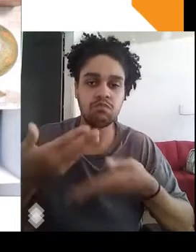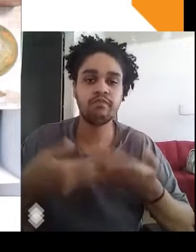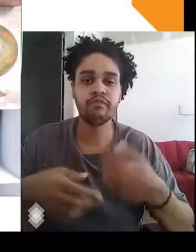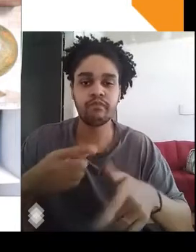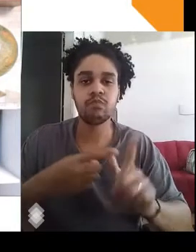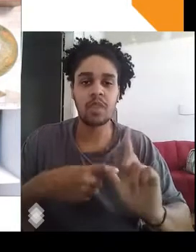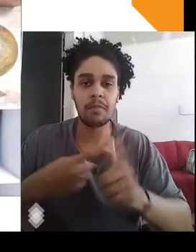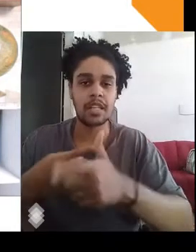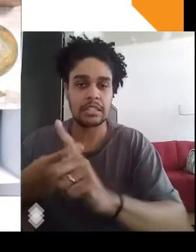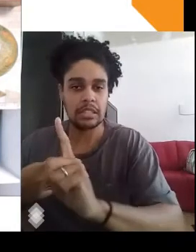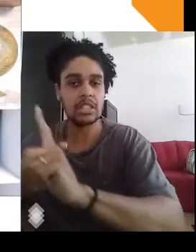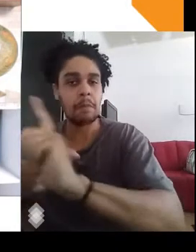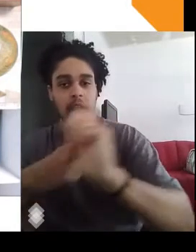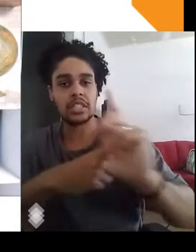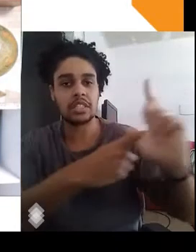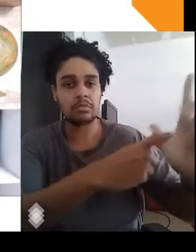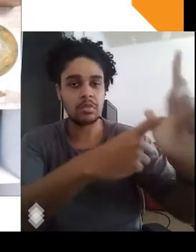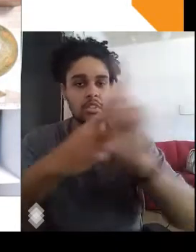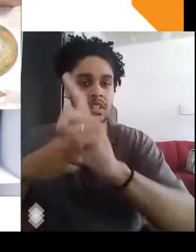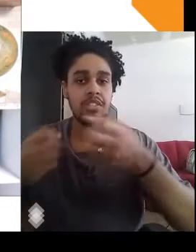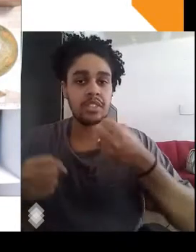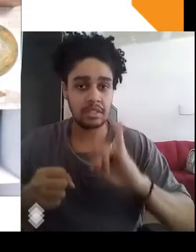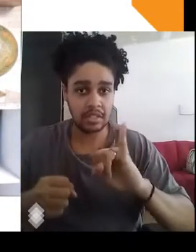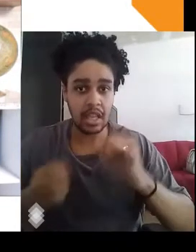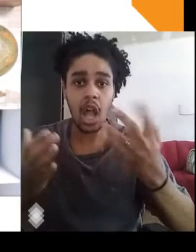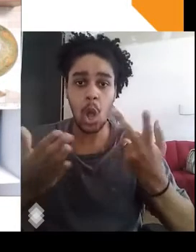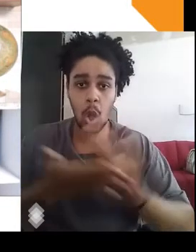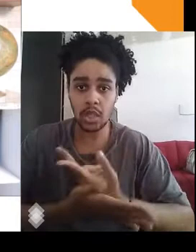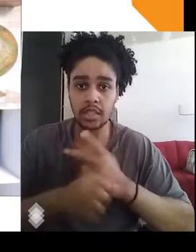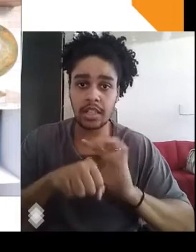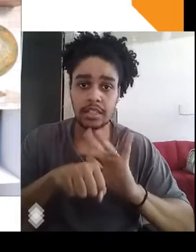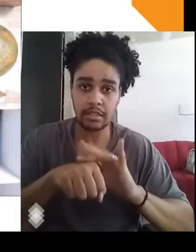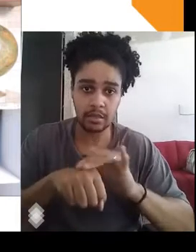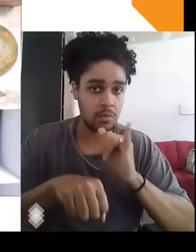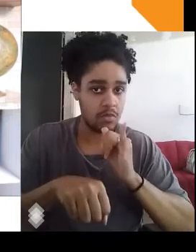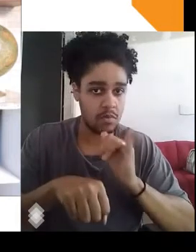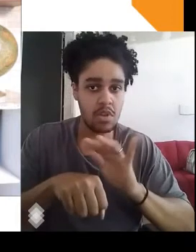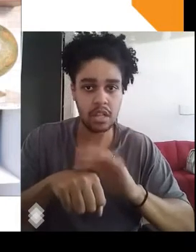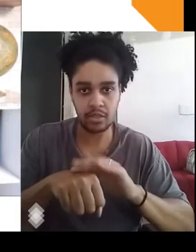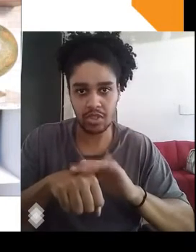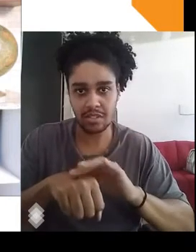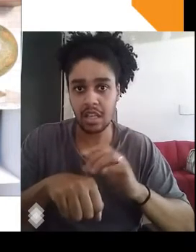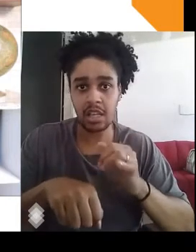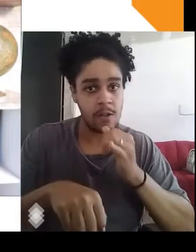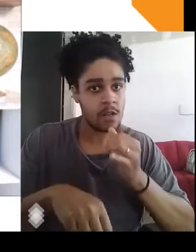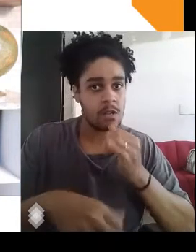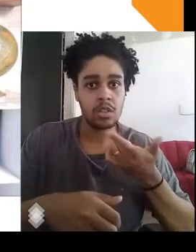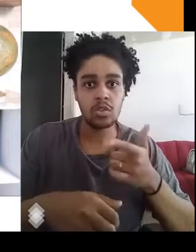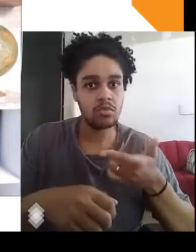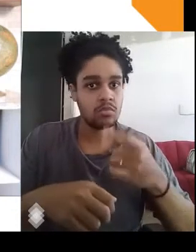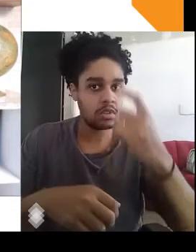extremamente articulado, interdependente, e que quando acontece uma doença onde a gente ainda não tem